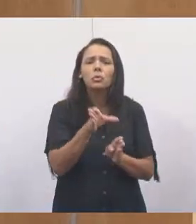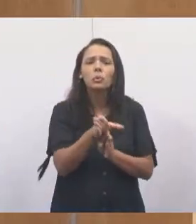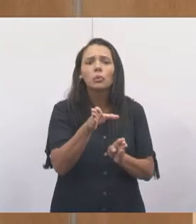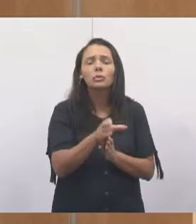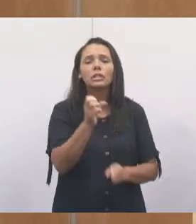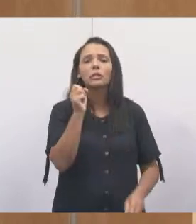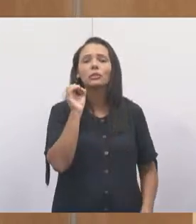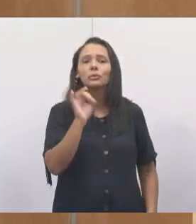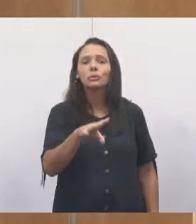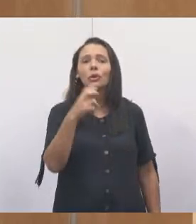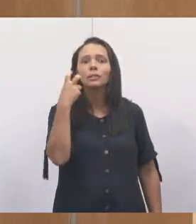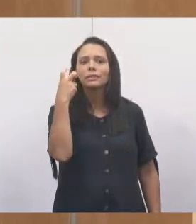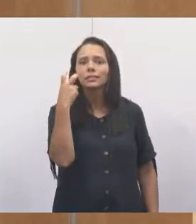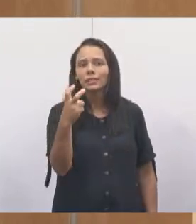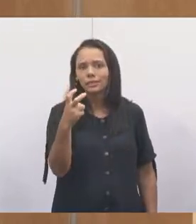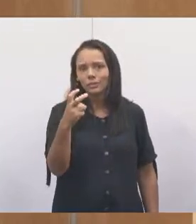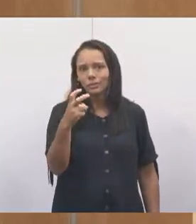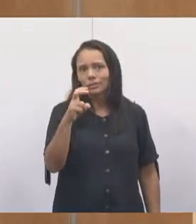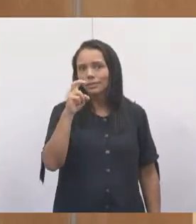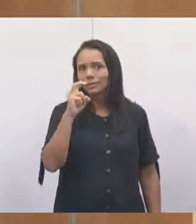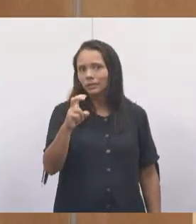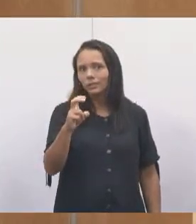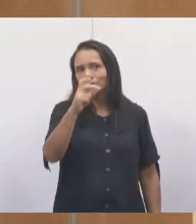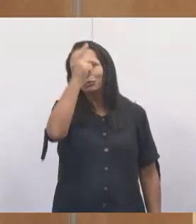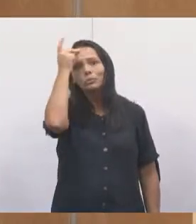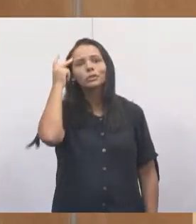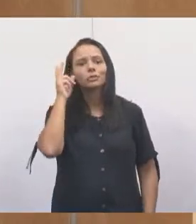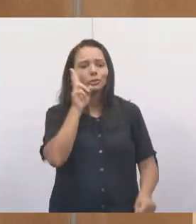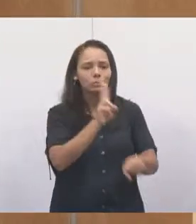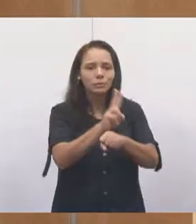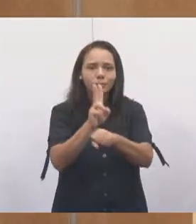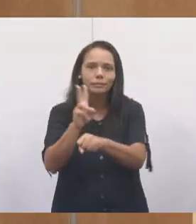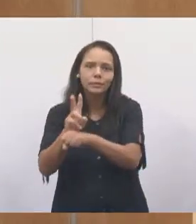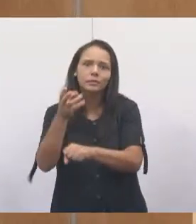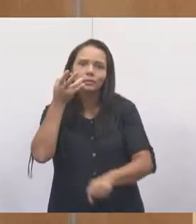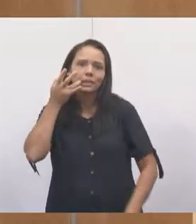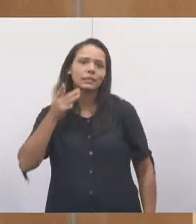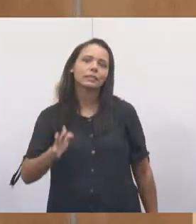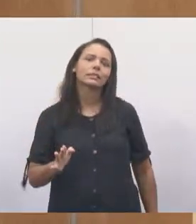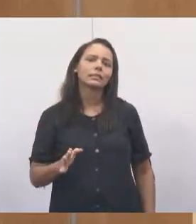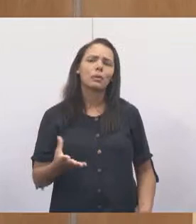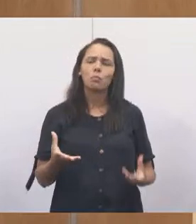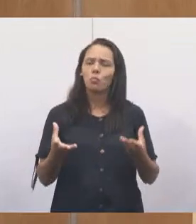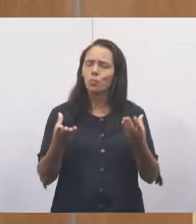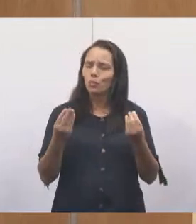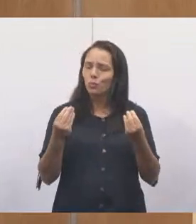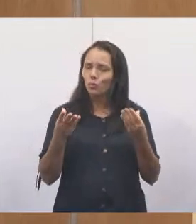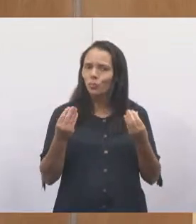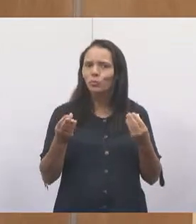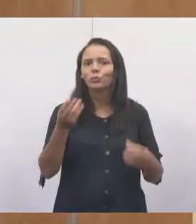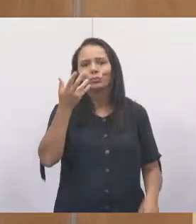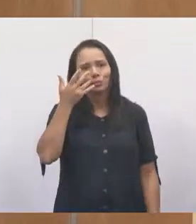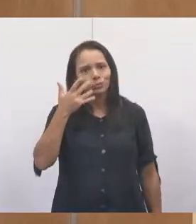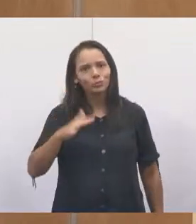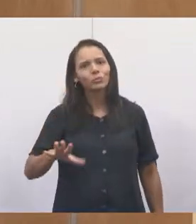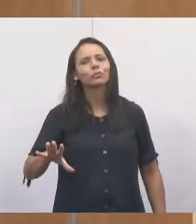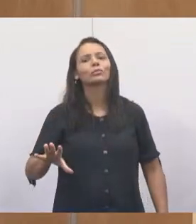cidade. Quantas crianças que estão ficando para trás? Quantas